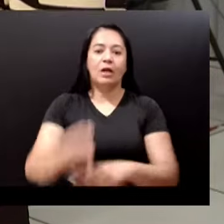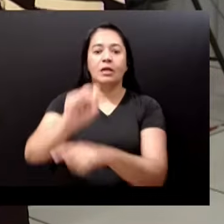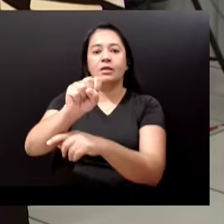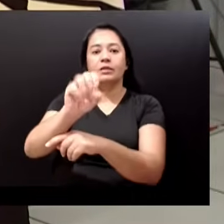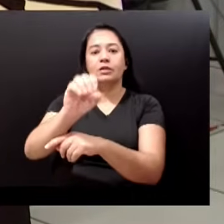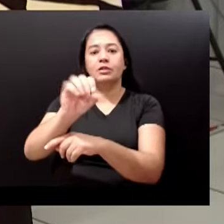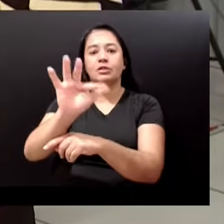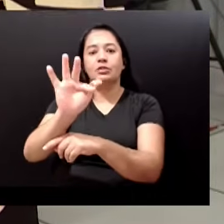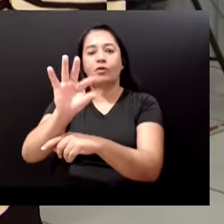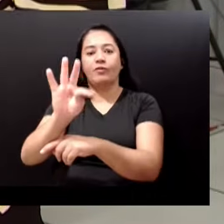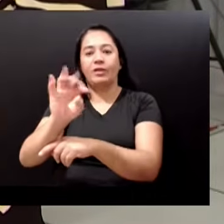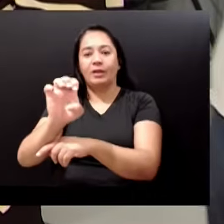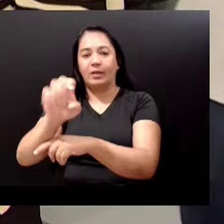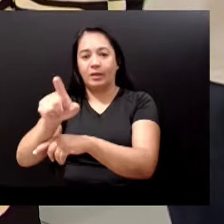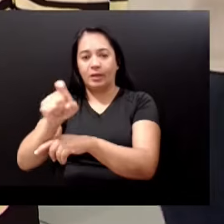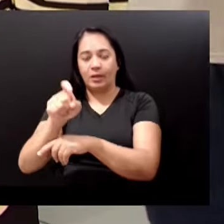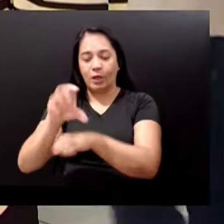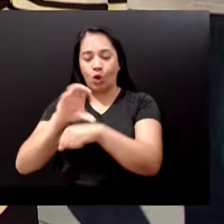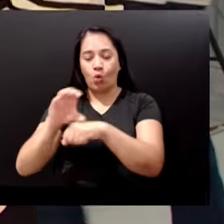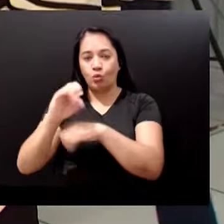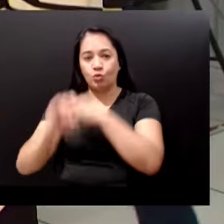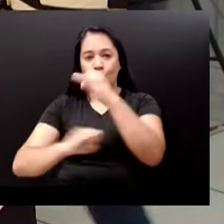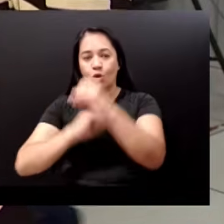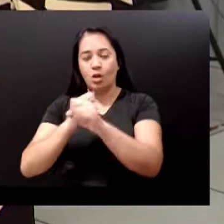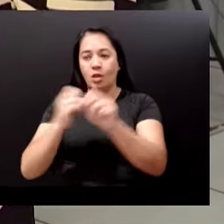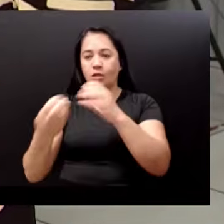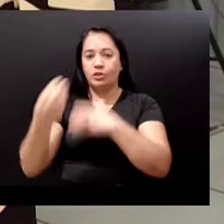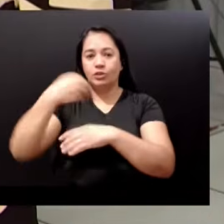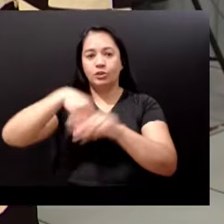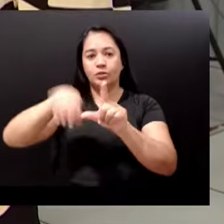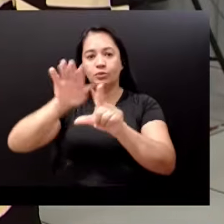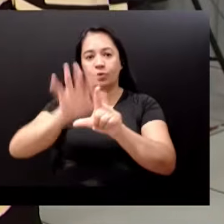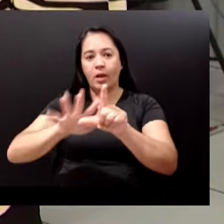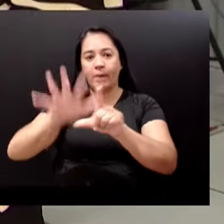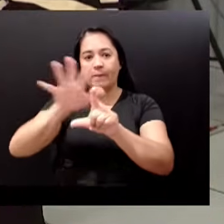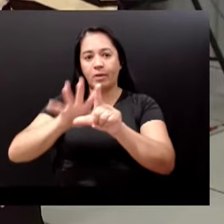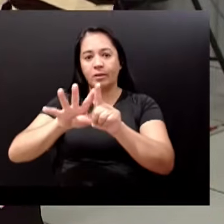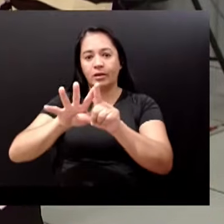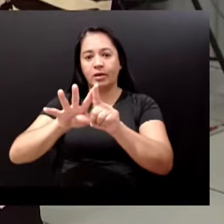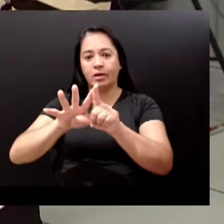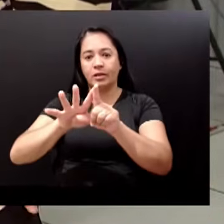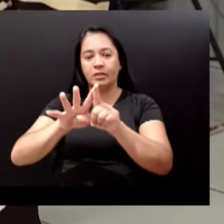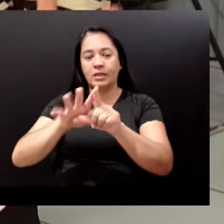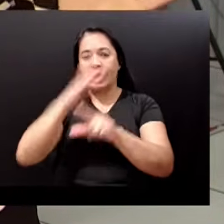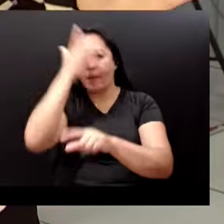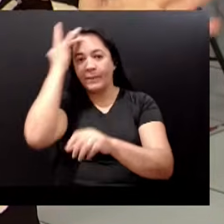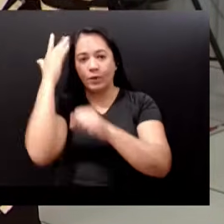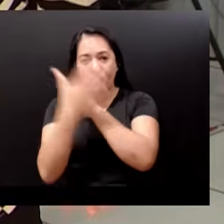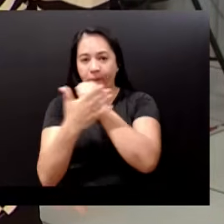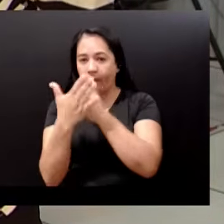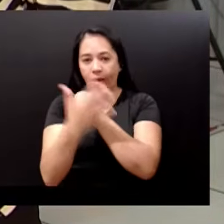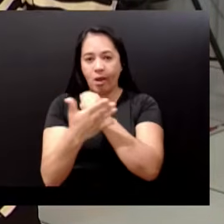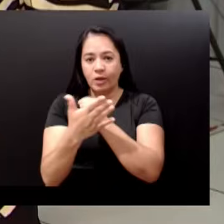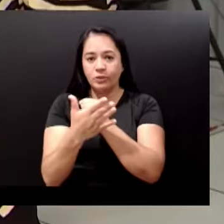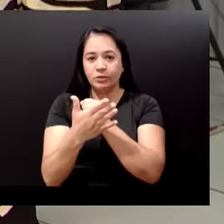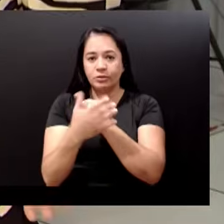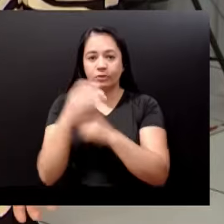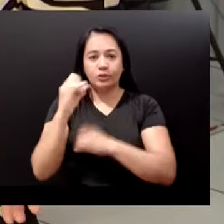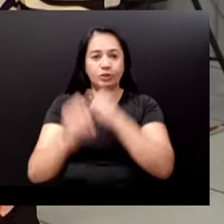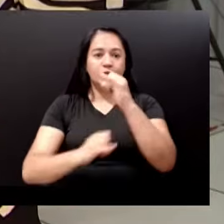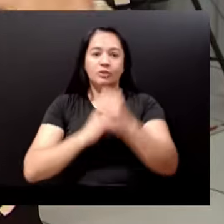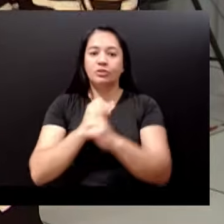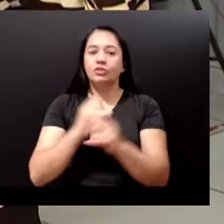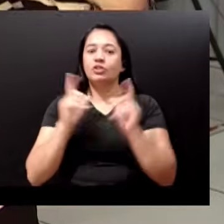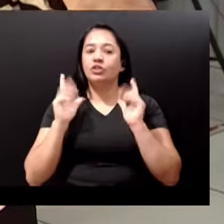cursos online numa plataforma onde a pessoa que ainda é nível básico de informática, ela começa a